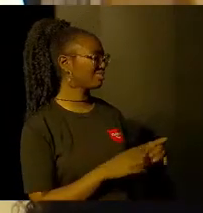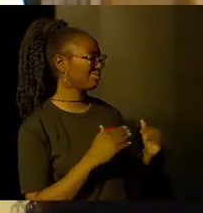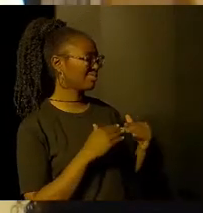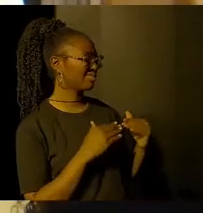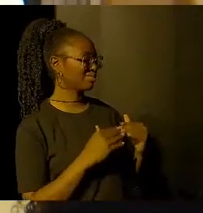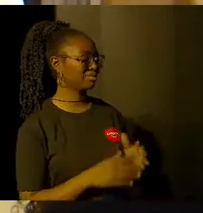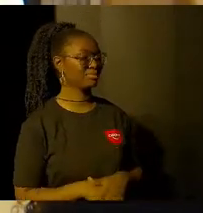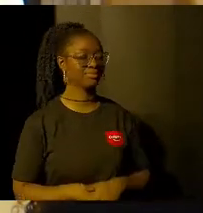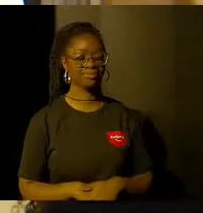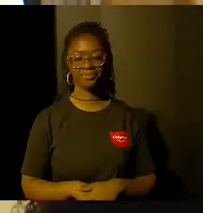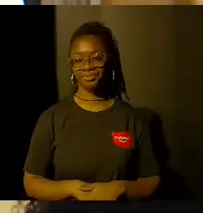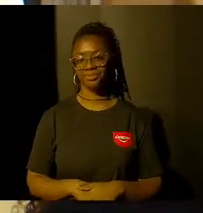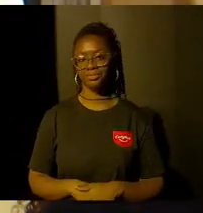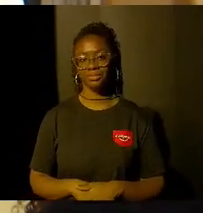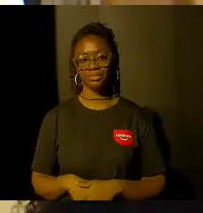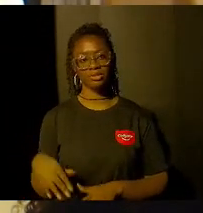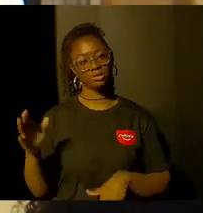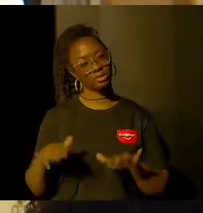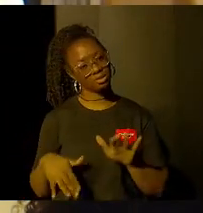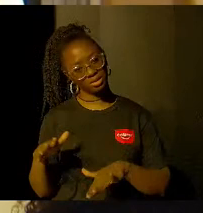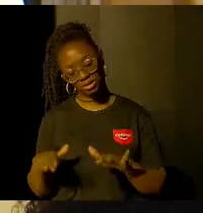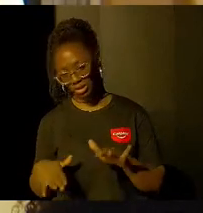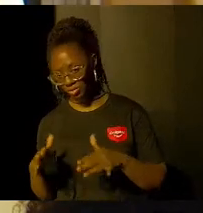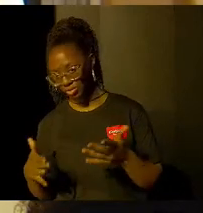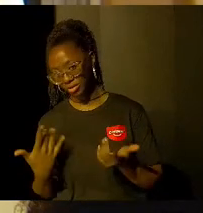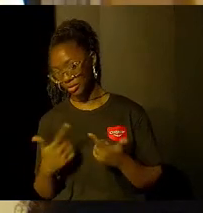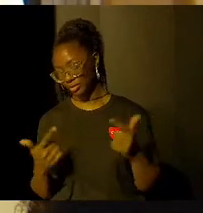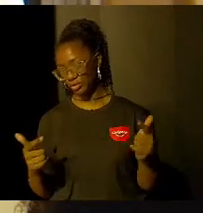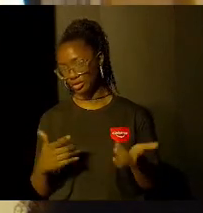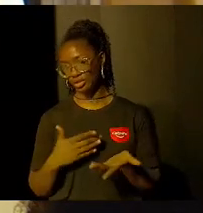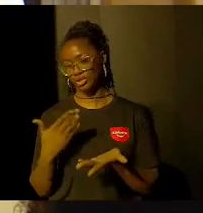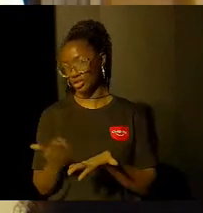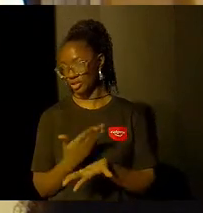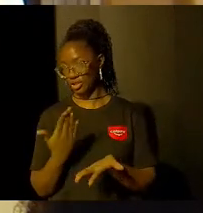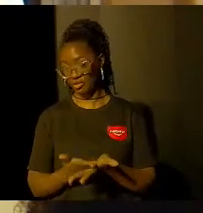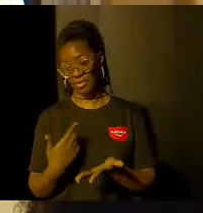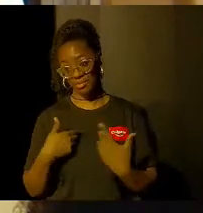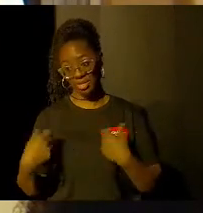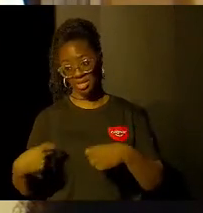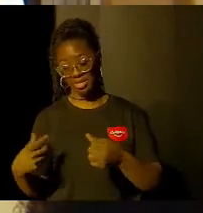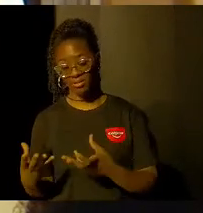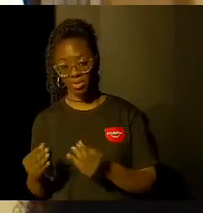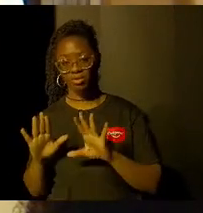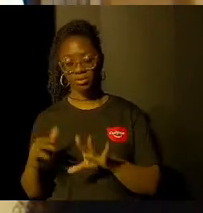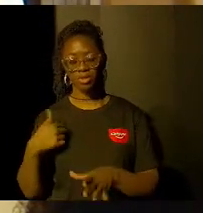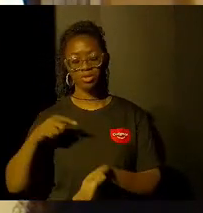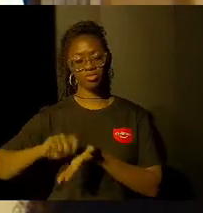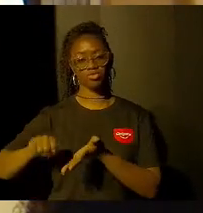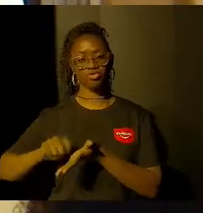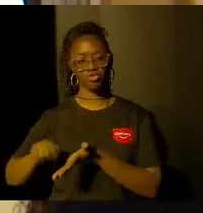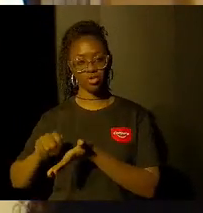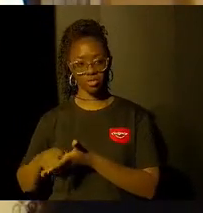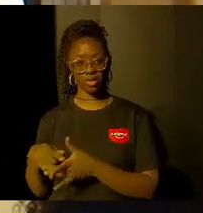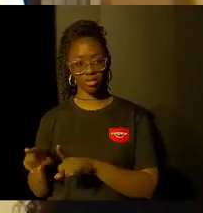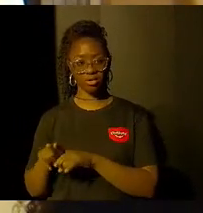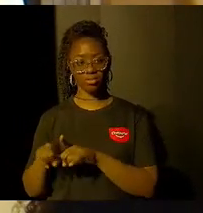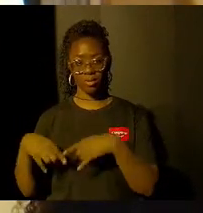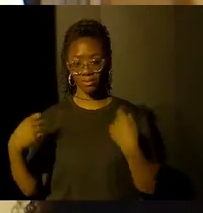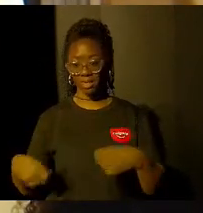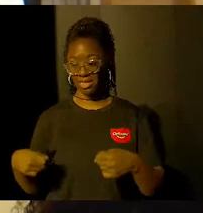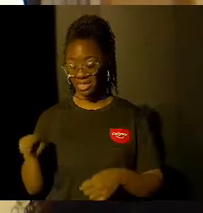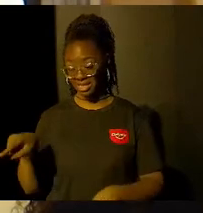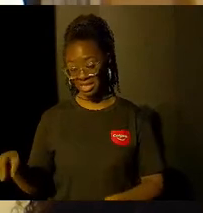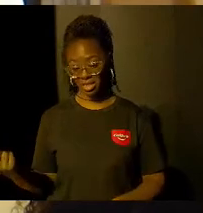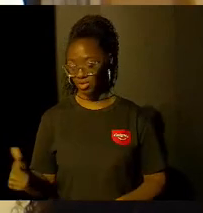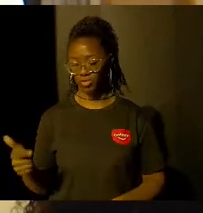provavelmente ele não existia ainda quando eu precisei muito dele mas de certa forma como eu escrevi um livro do qual eu precisei e ele não